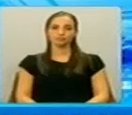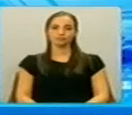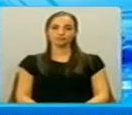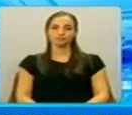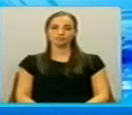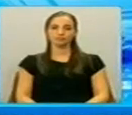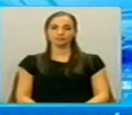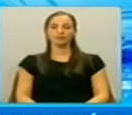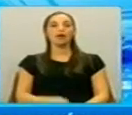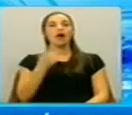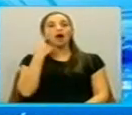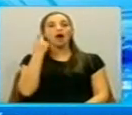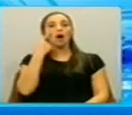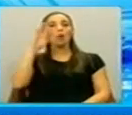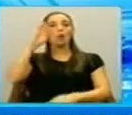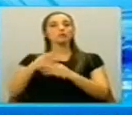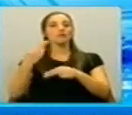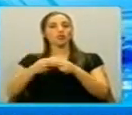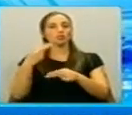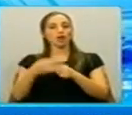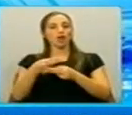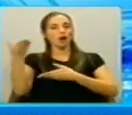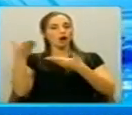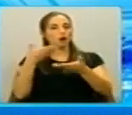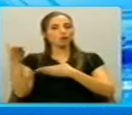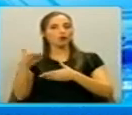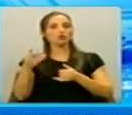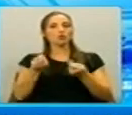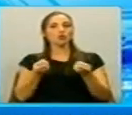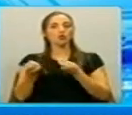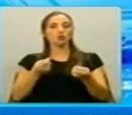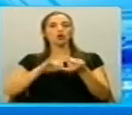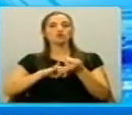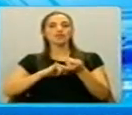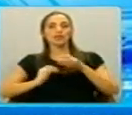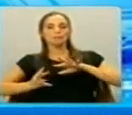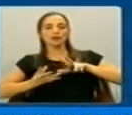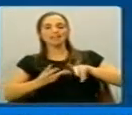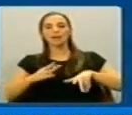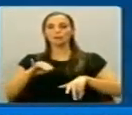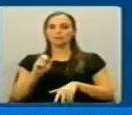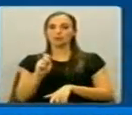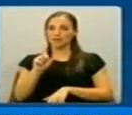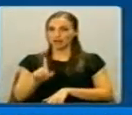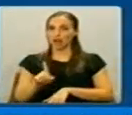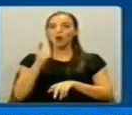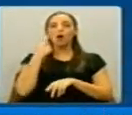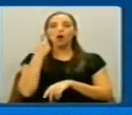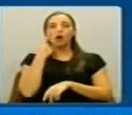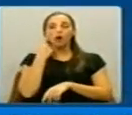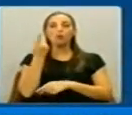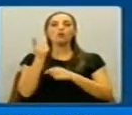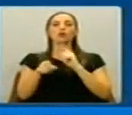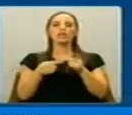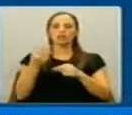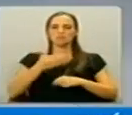E vamos à última fronteira. Partimos para a conversa com o coordenador da Sociedade Planetária, Miguel Gonçalves. Bom dia. Bom dia, Sandra. Começando por olhar para aquilo que foi uma semana